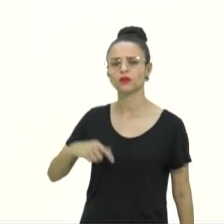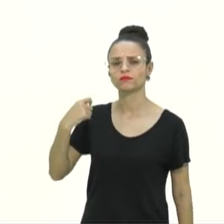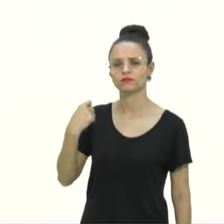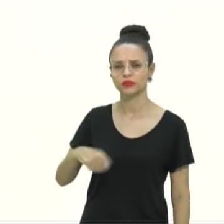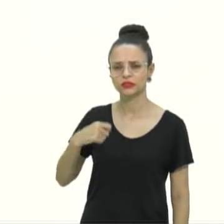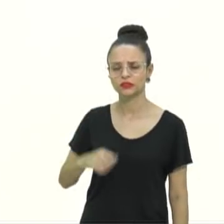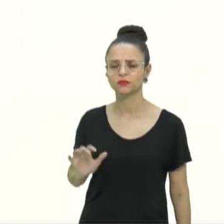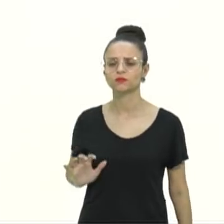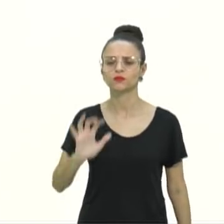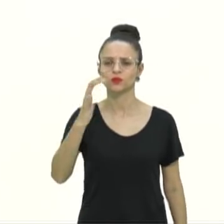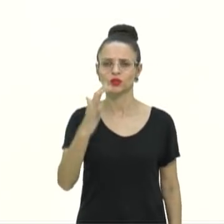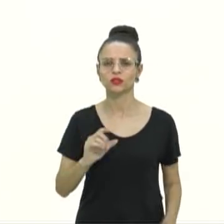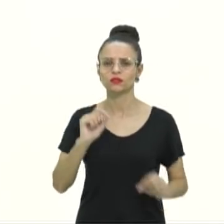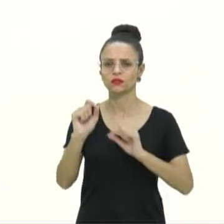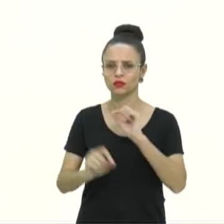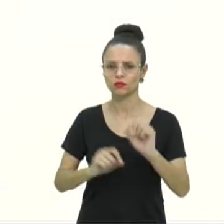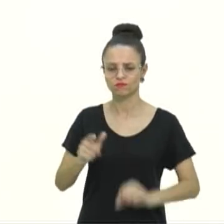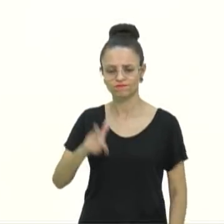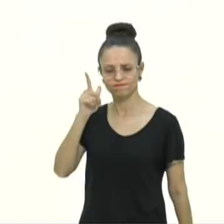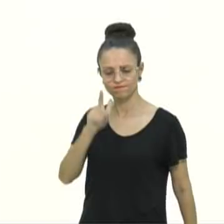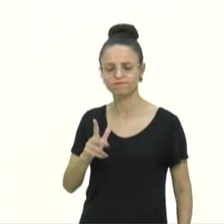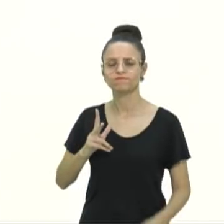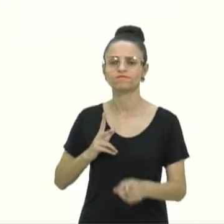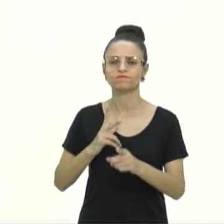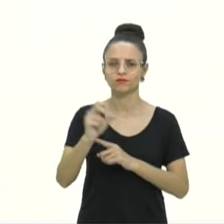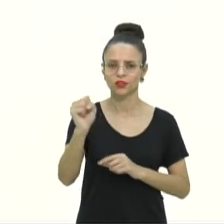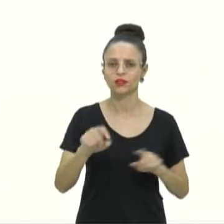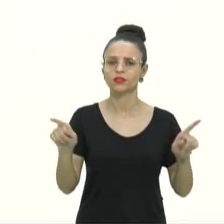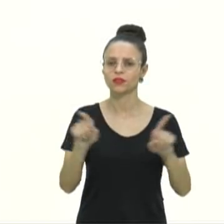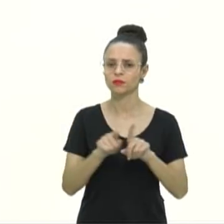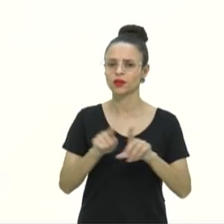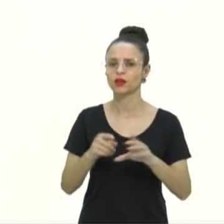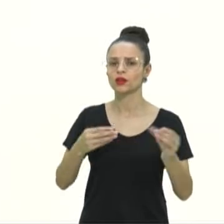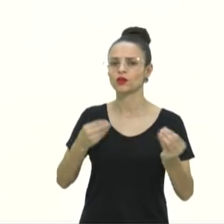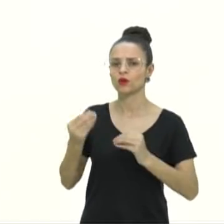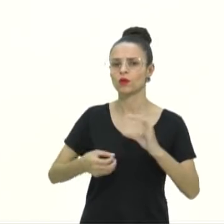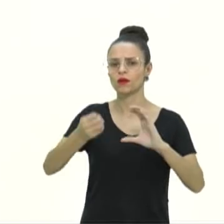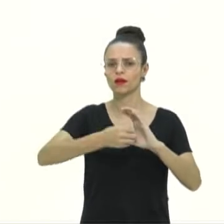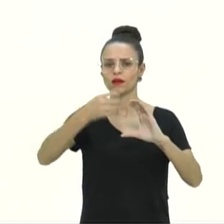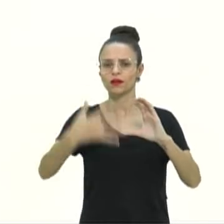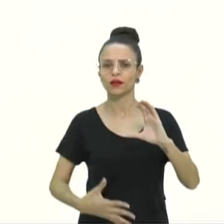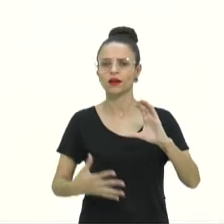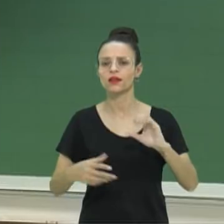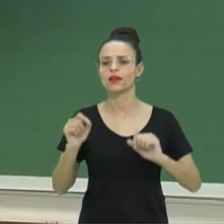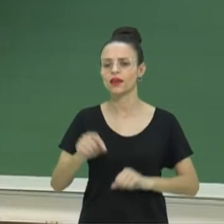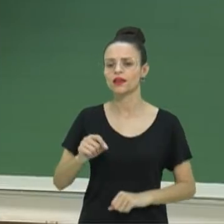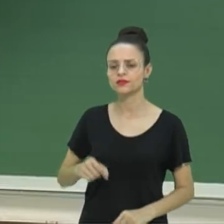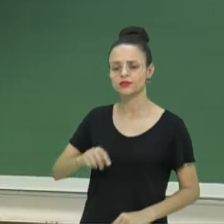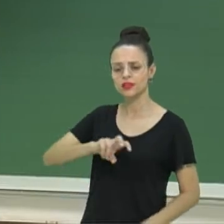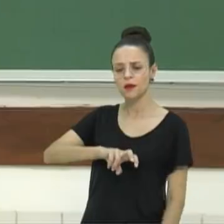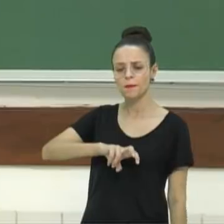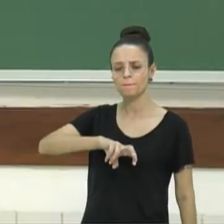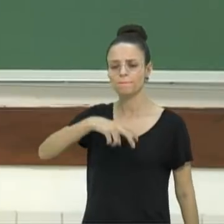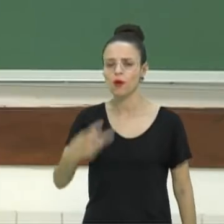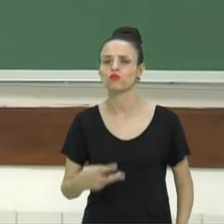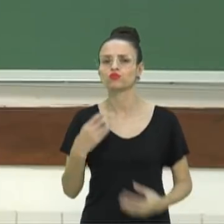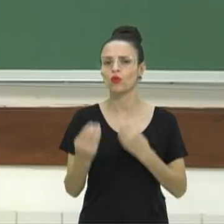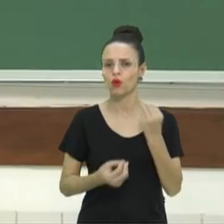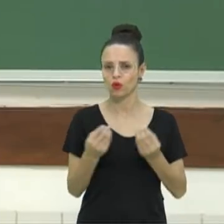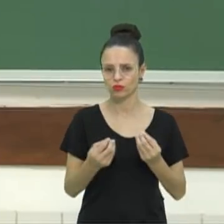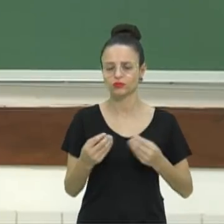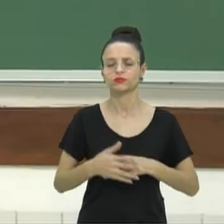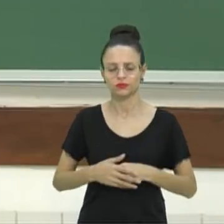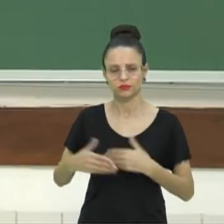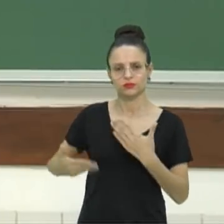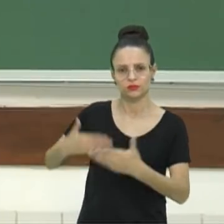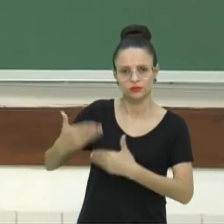necessário acontecer para se ganhar a luta e como se caracterizava esse golpe. Então, após o avanço, um